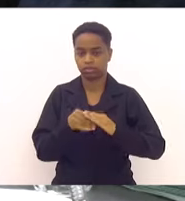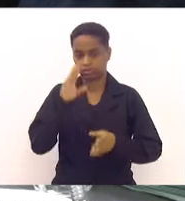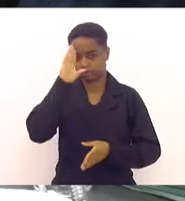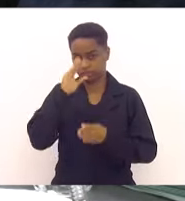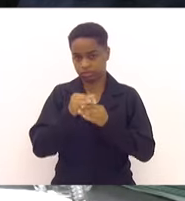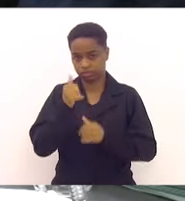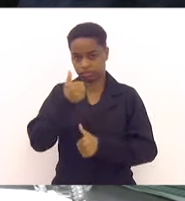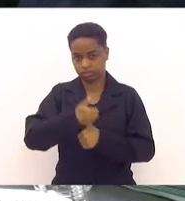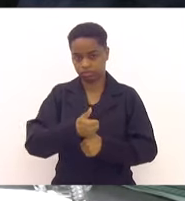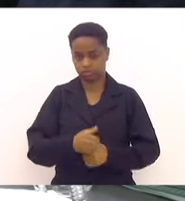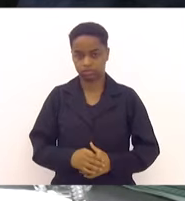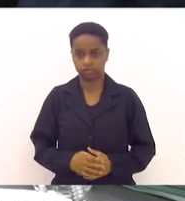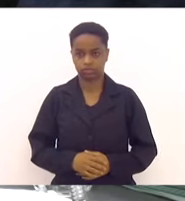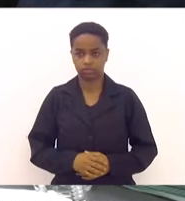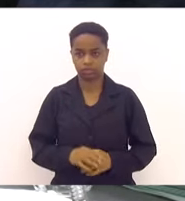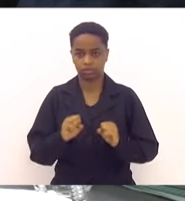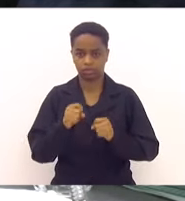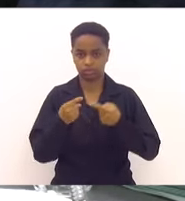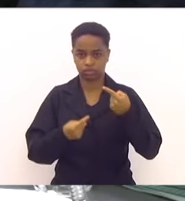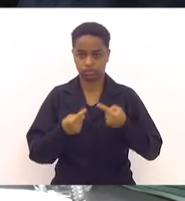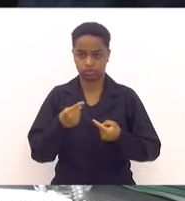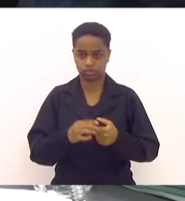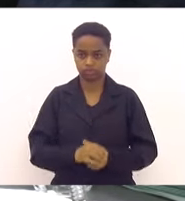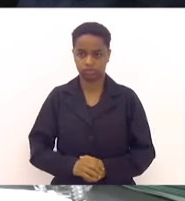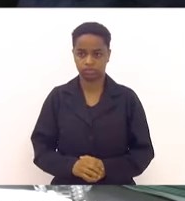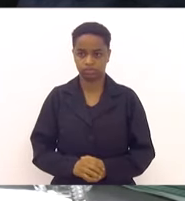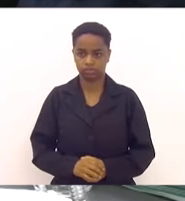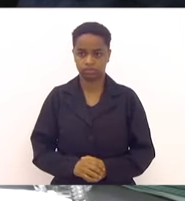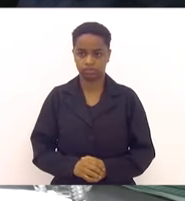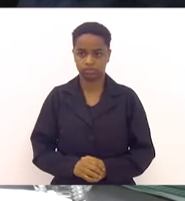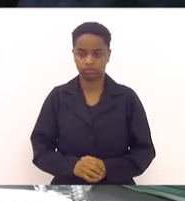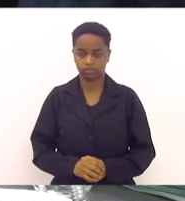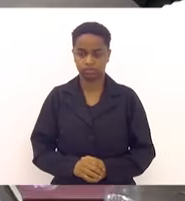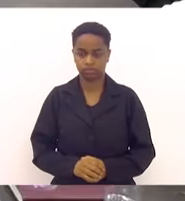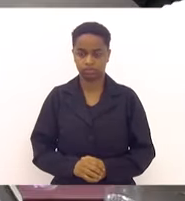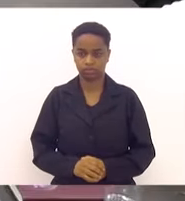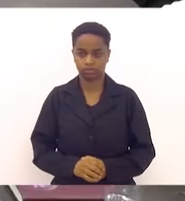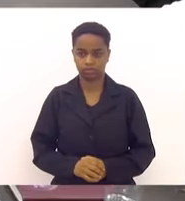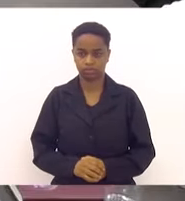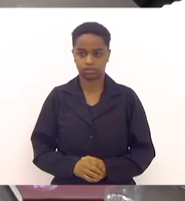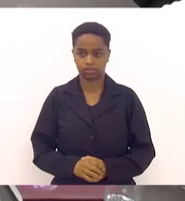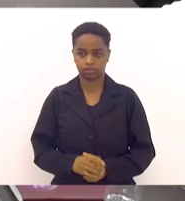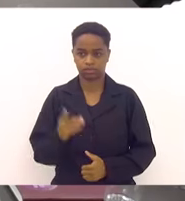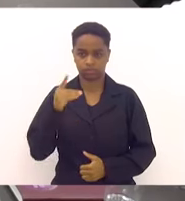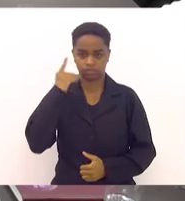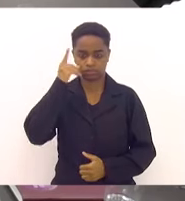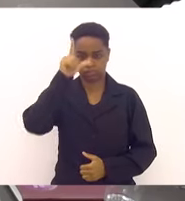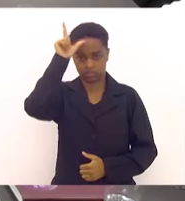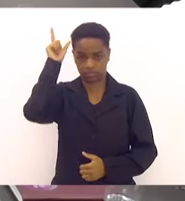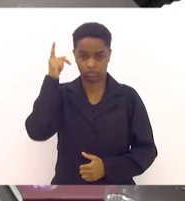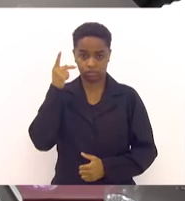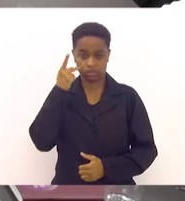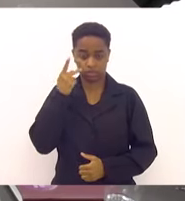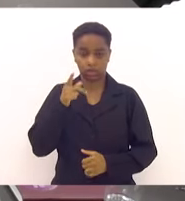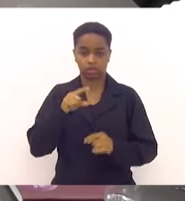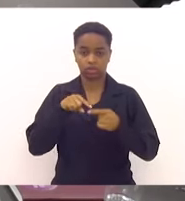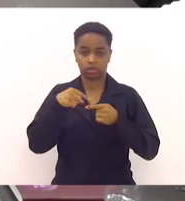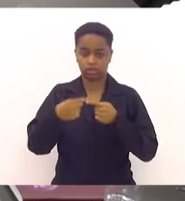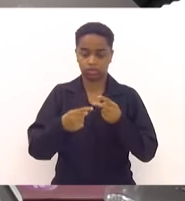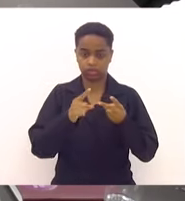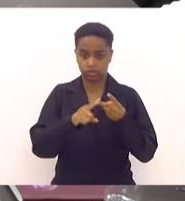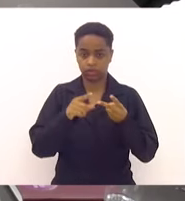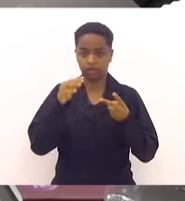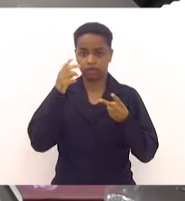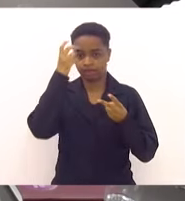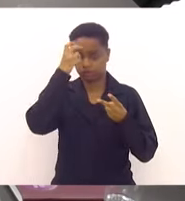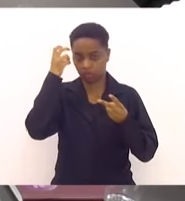por substitutivo. Em discussão, para discutir. Deputado Luiz Paulo, deputada Verônica, deputado Serafini, eu